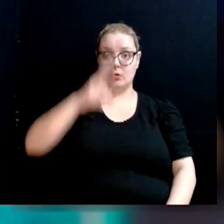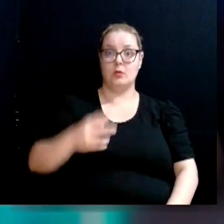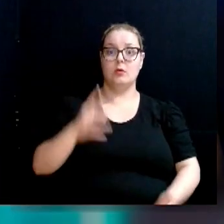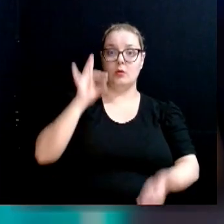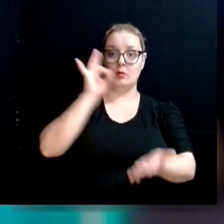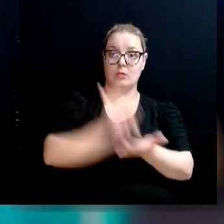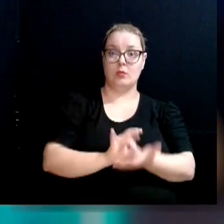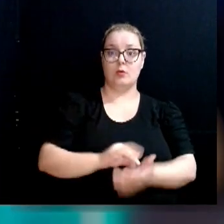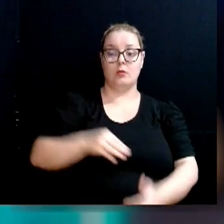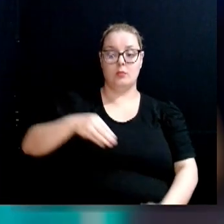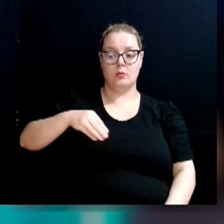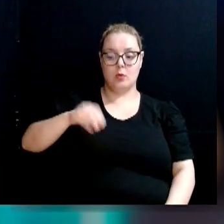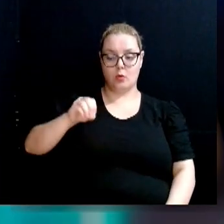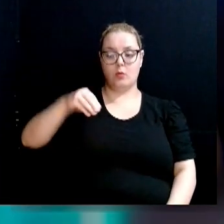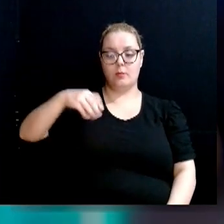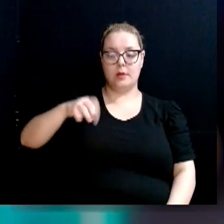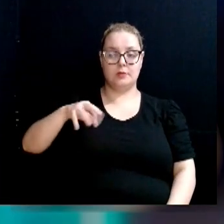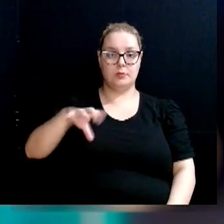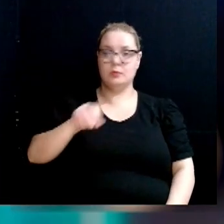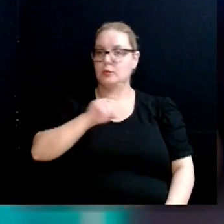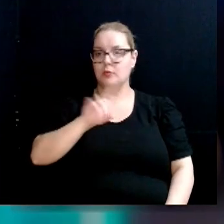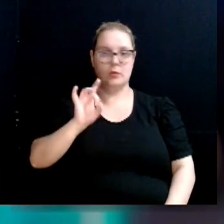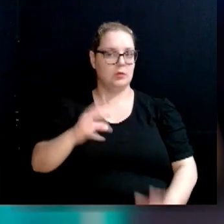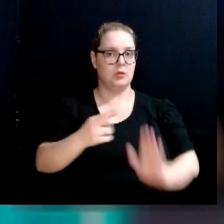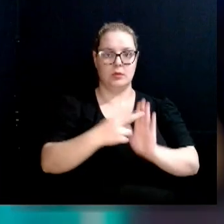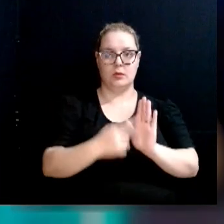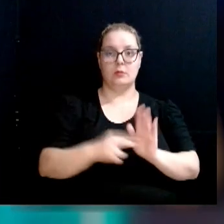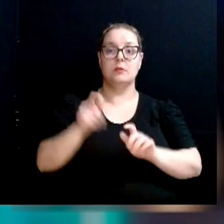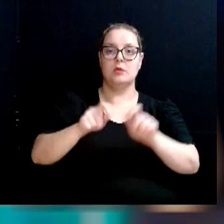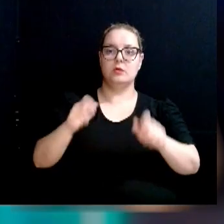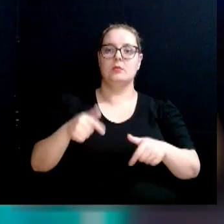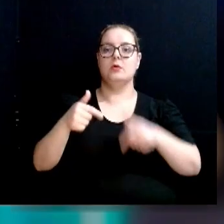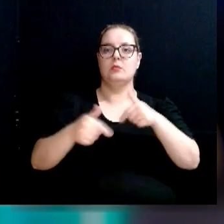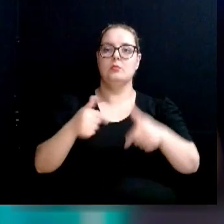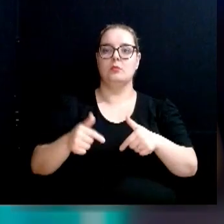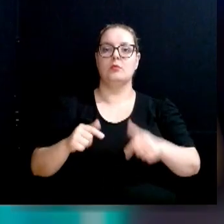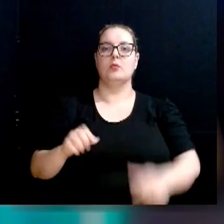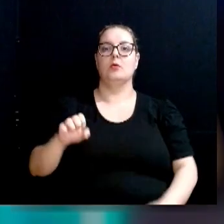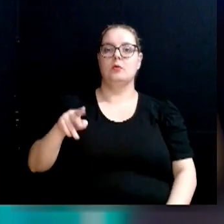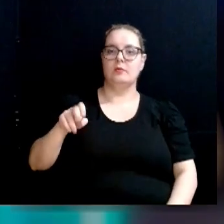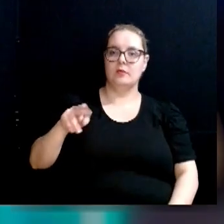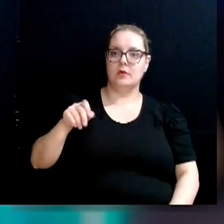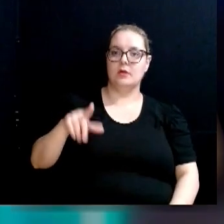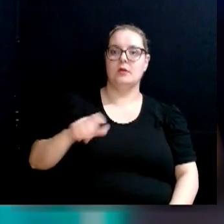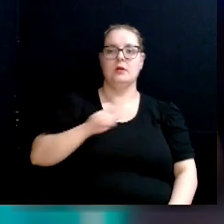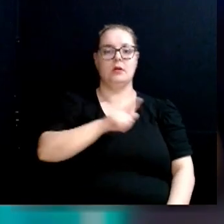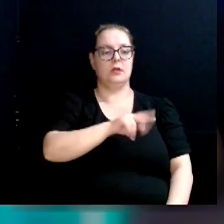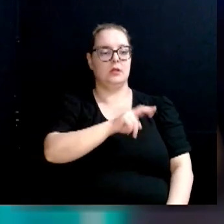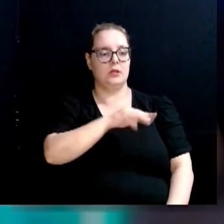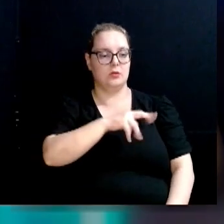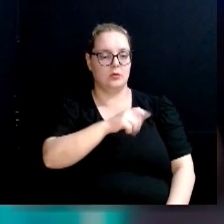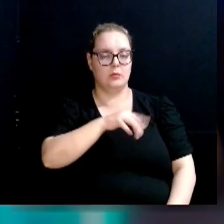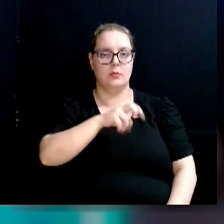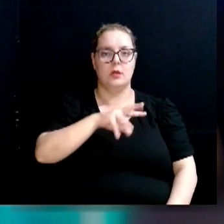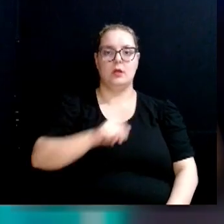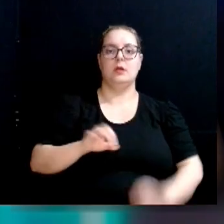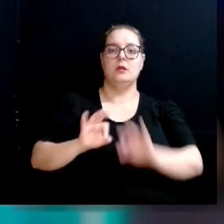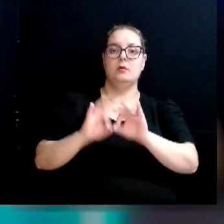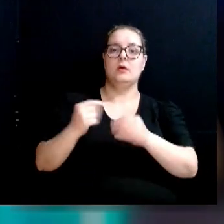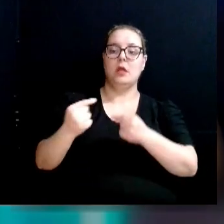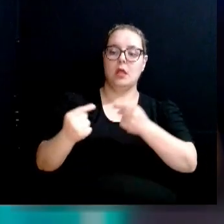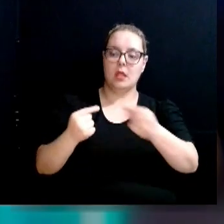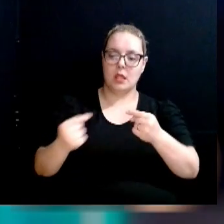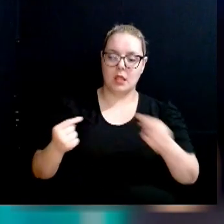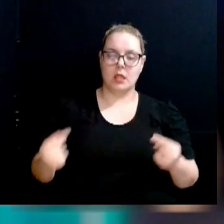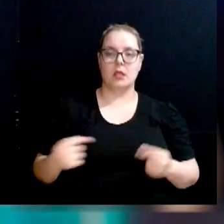está somente nas receitas, está nas pessoas. Está no Everaldo, está na Dilamara, está na família, está em cada colaborador que